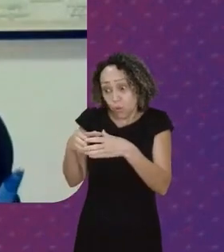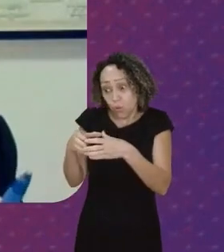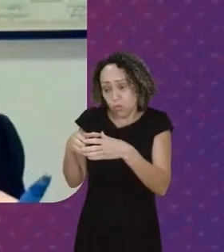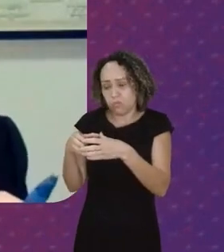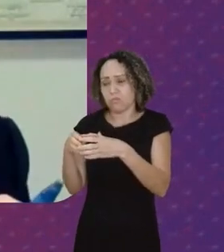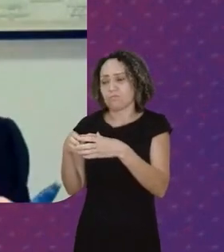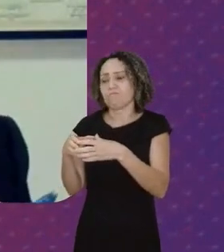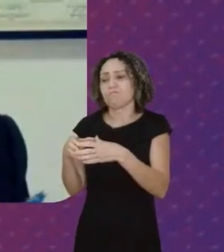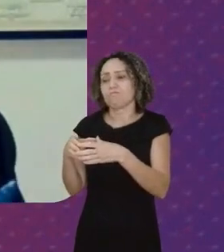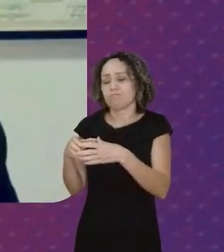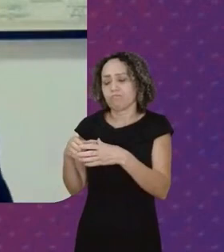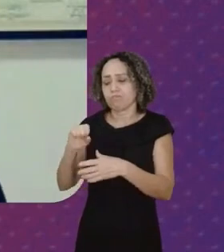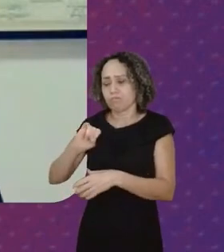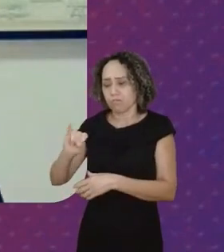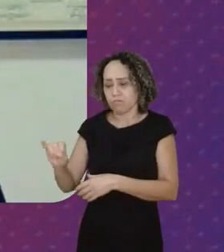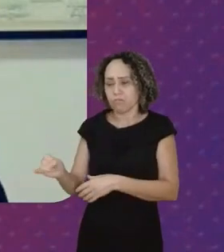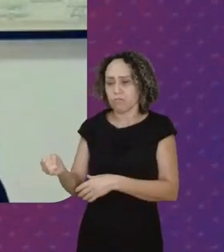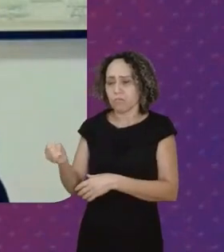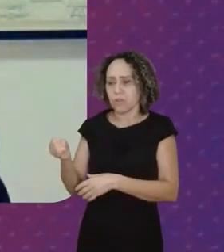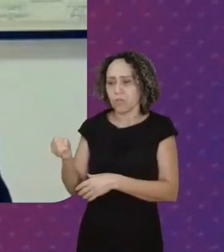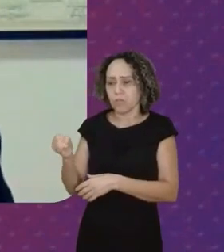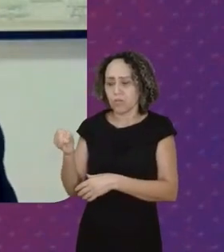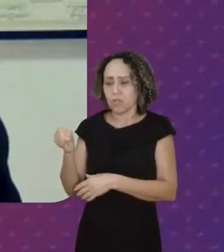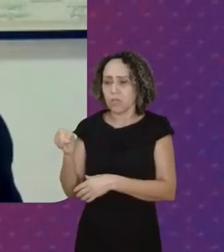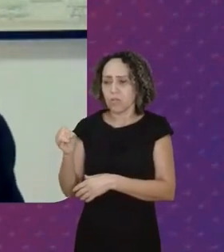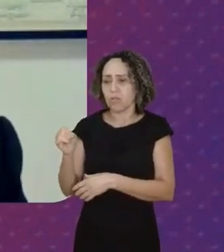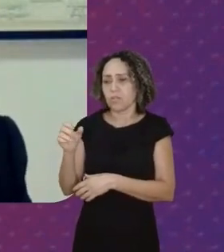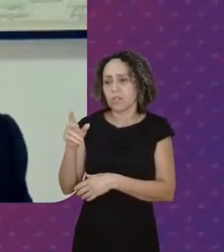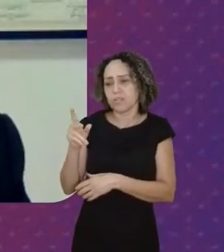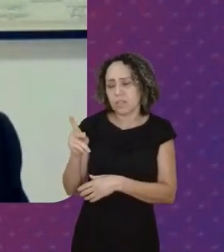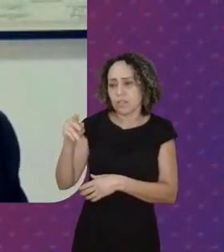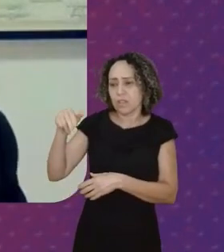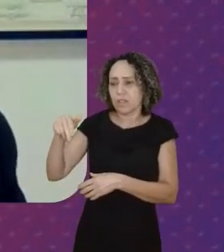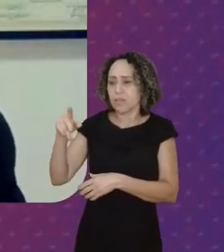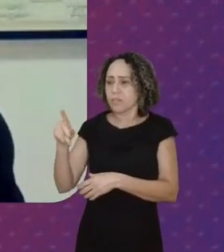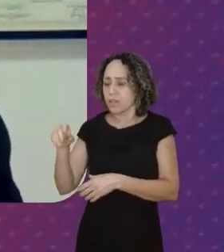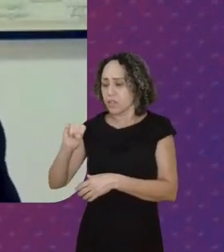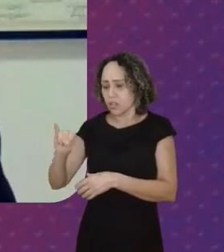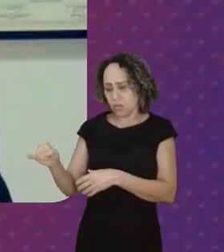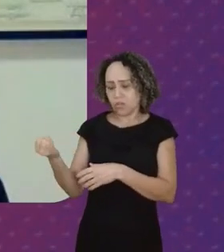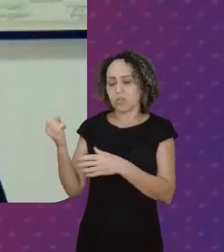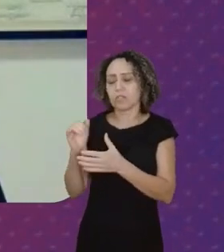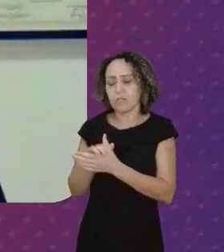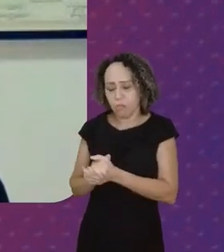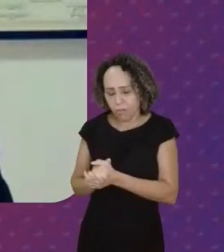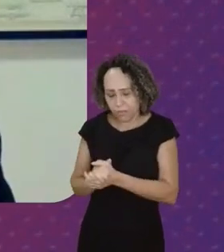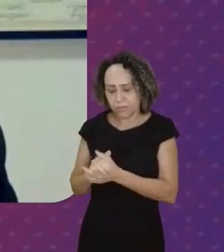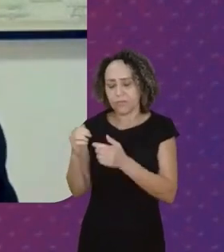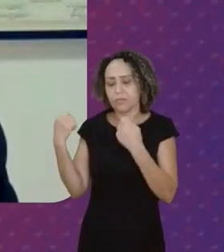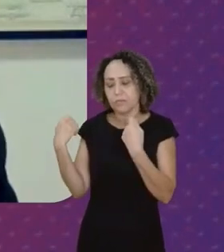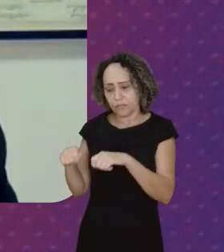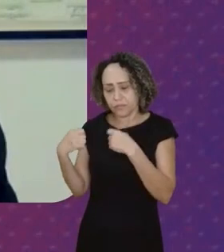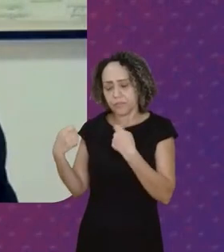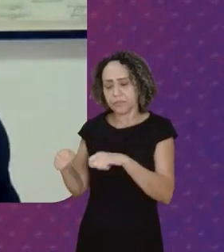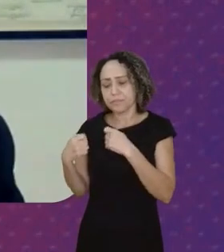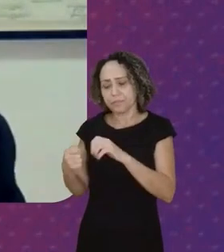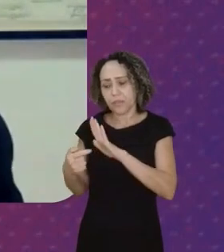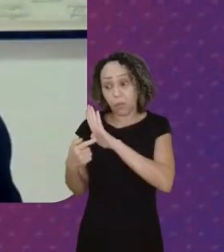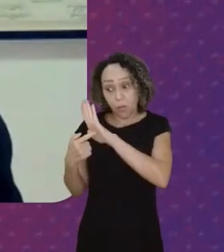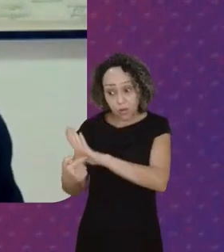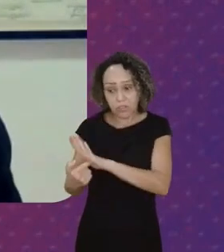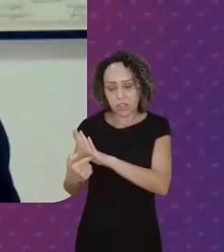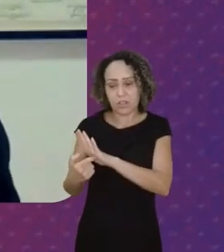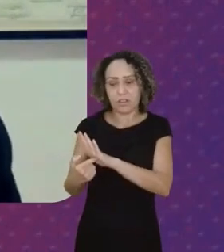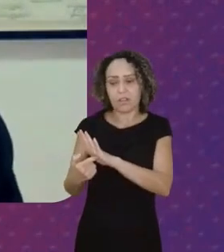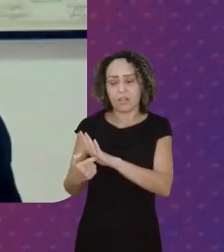feito no cartório correspondente à sede da federação, e aí vão ter que também emitir um CNPJ perante a Receita Federal. Então, eles têm que